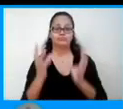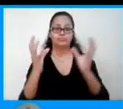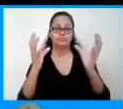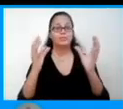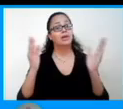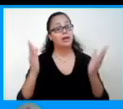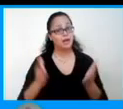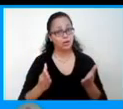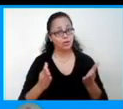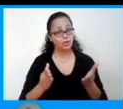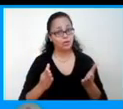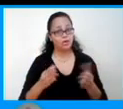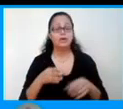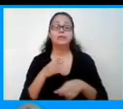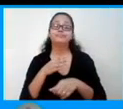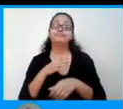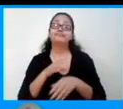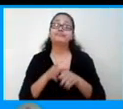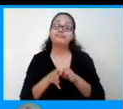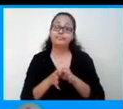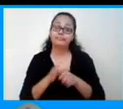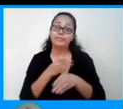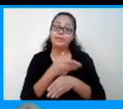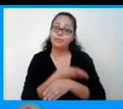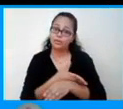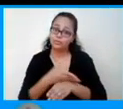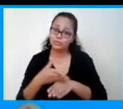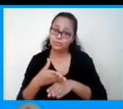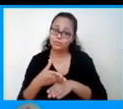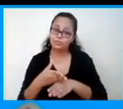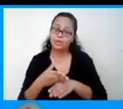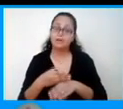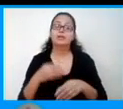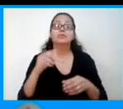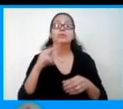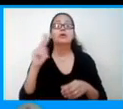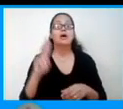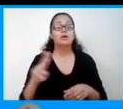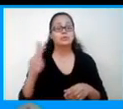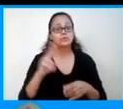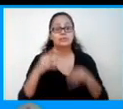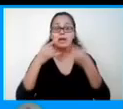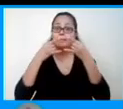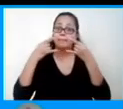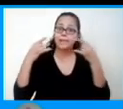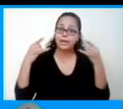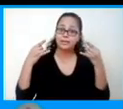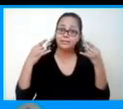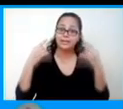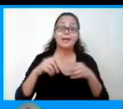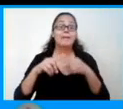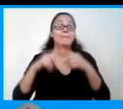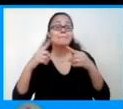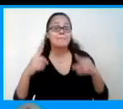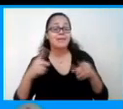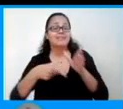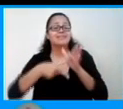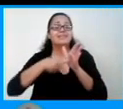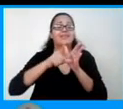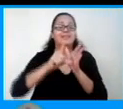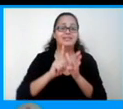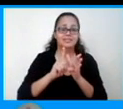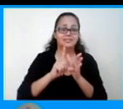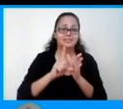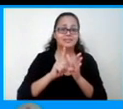máscaras agora, né, nesse período de pandemia, de Covid-19, em muitos países asiáticos é comum o uso da máscara mesmo fora de período